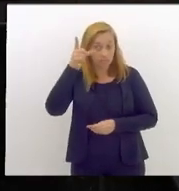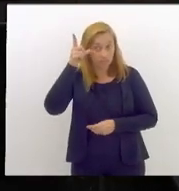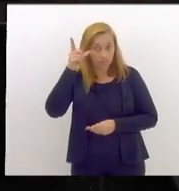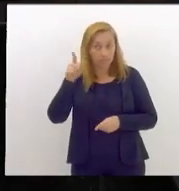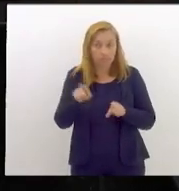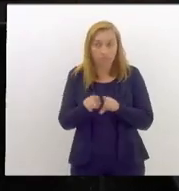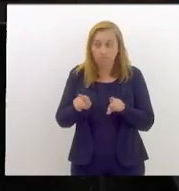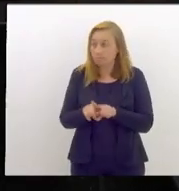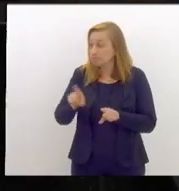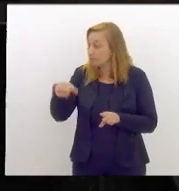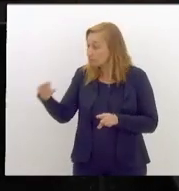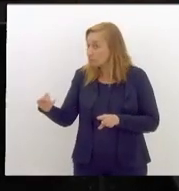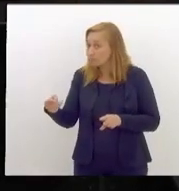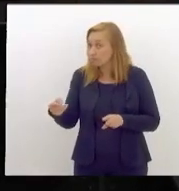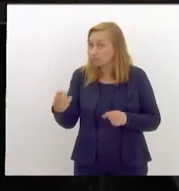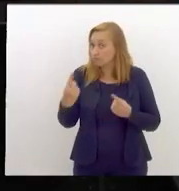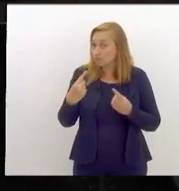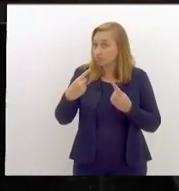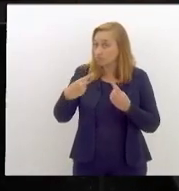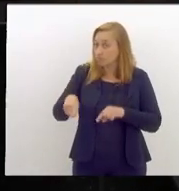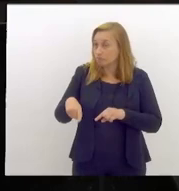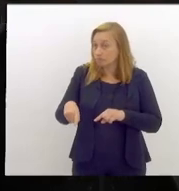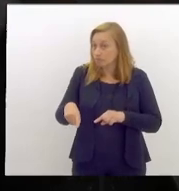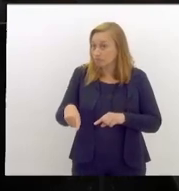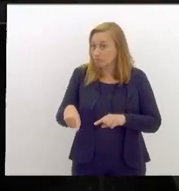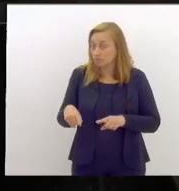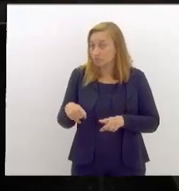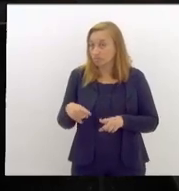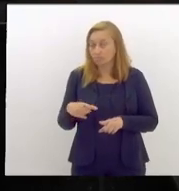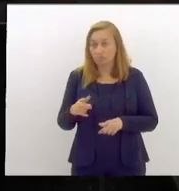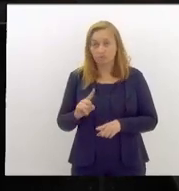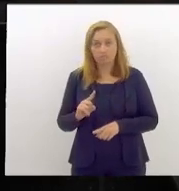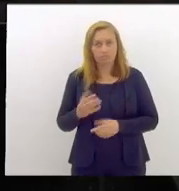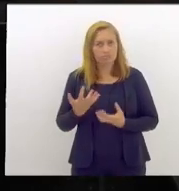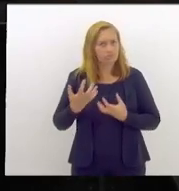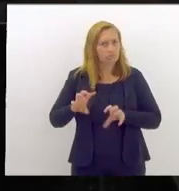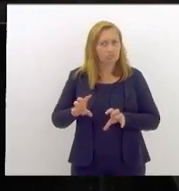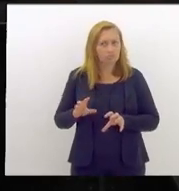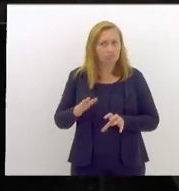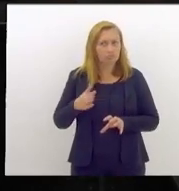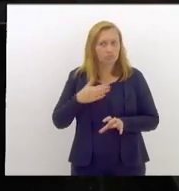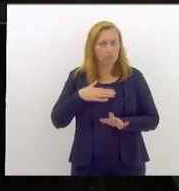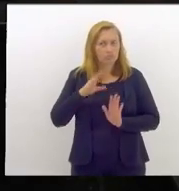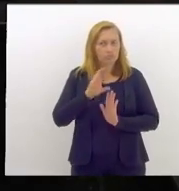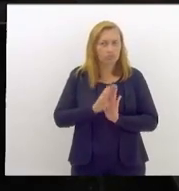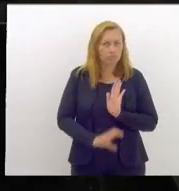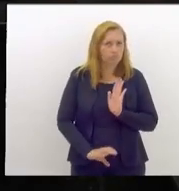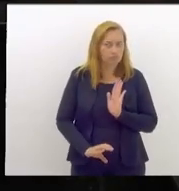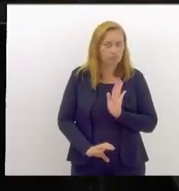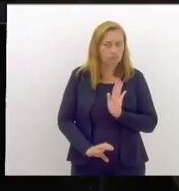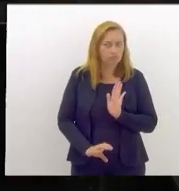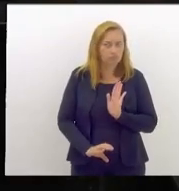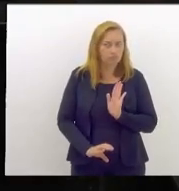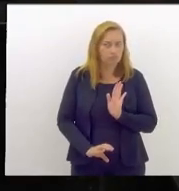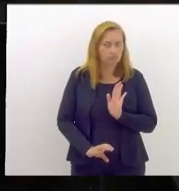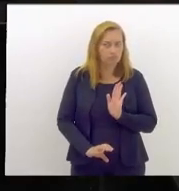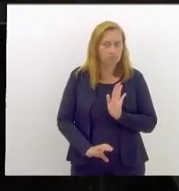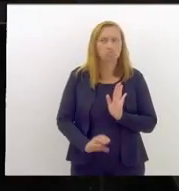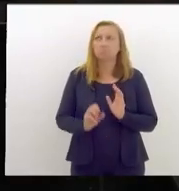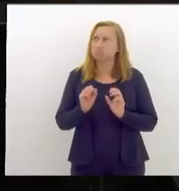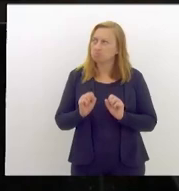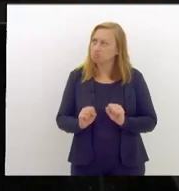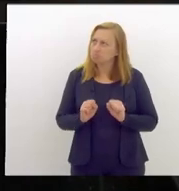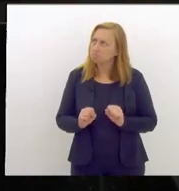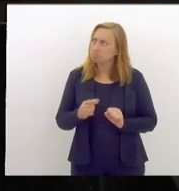também outros contra porque eu não queria no meu currículo posso